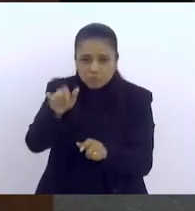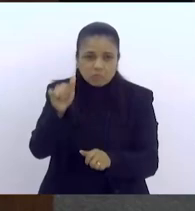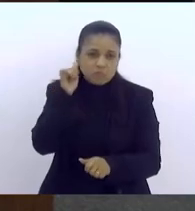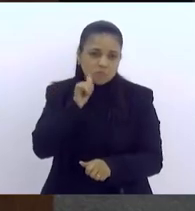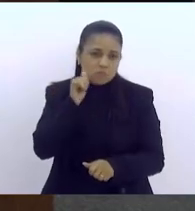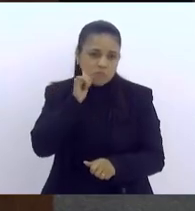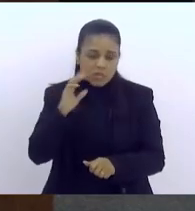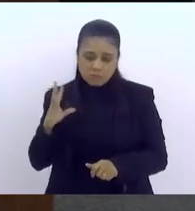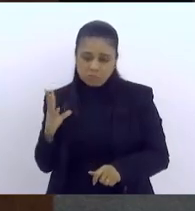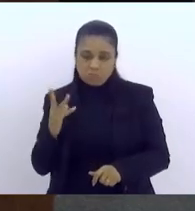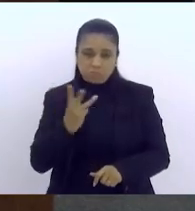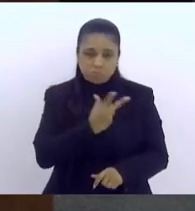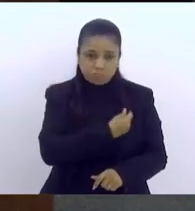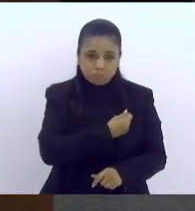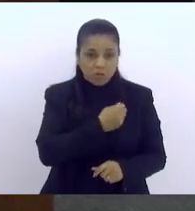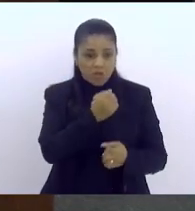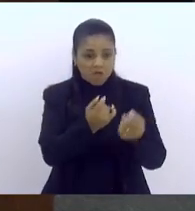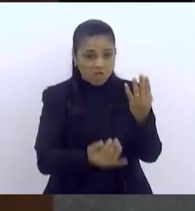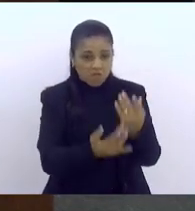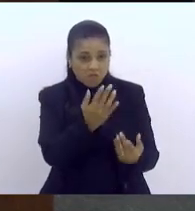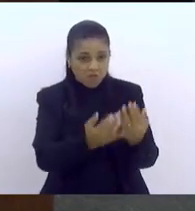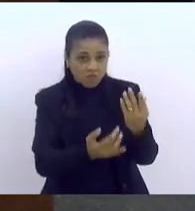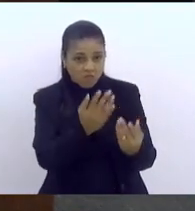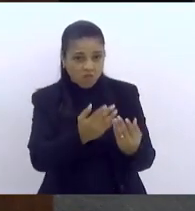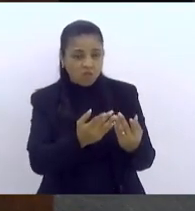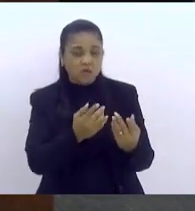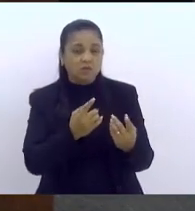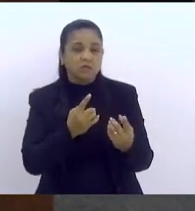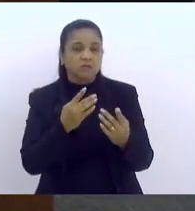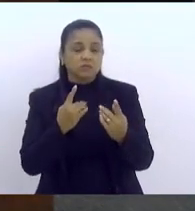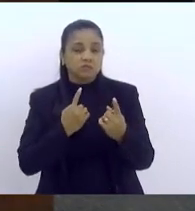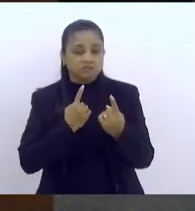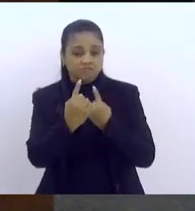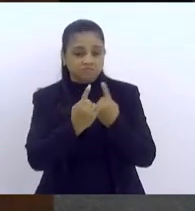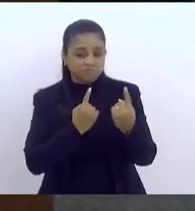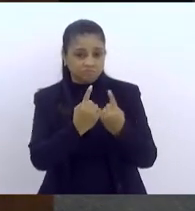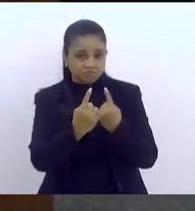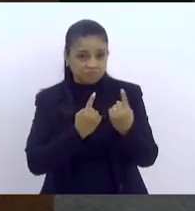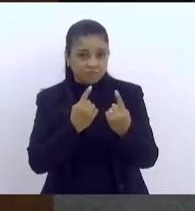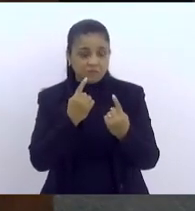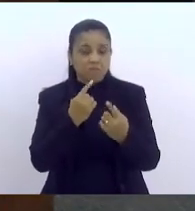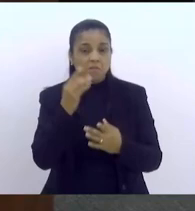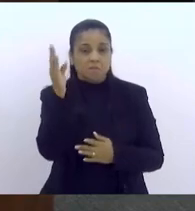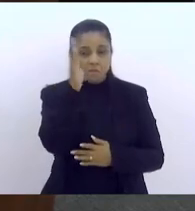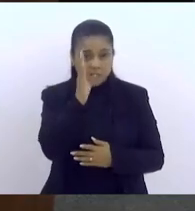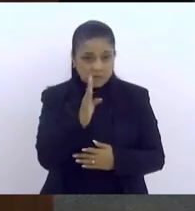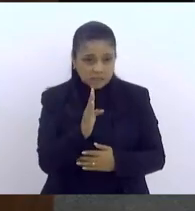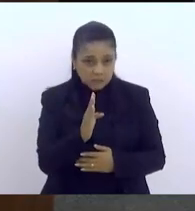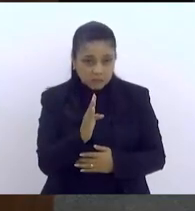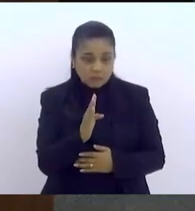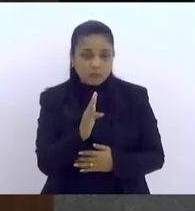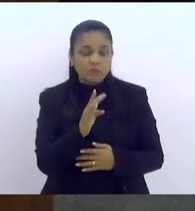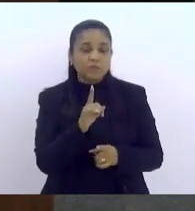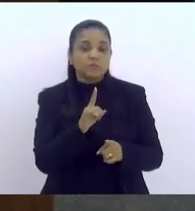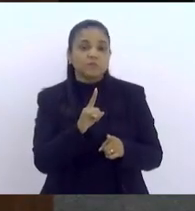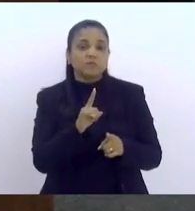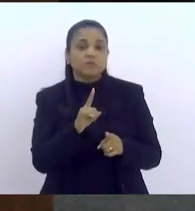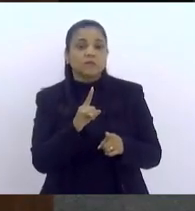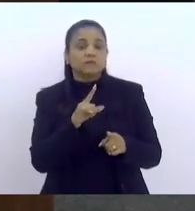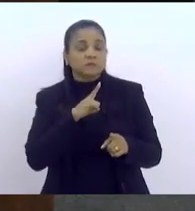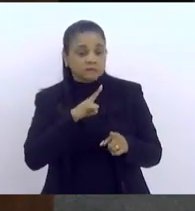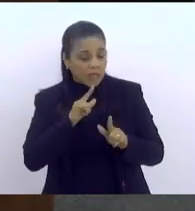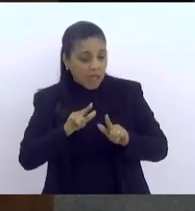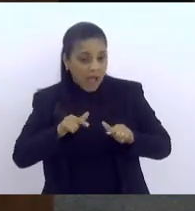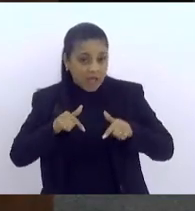sendo ateadas a fogo na avenida, no final da Avenida Brasil, a gente tem ações que